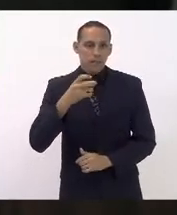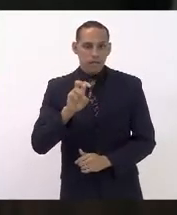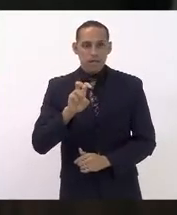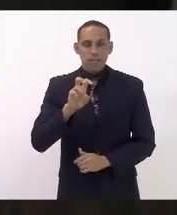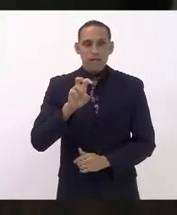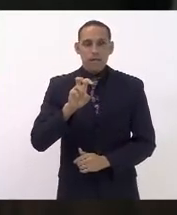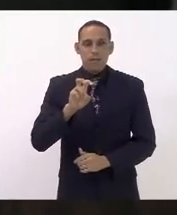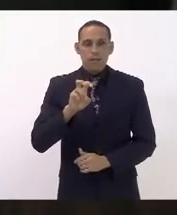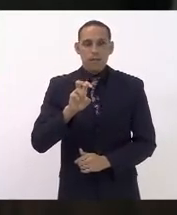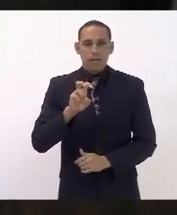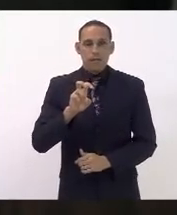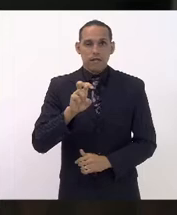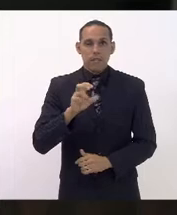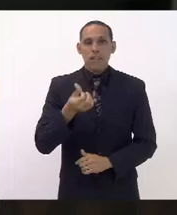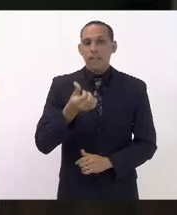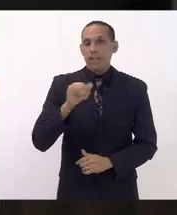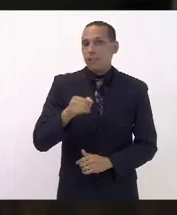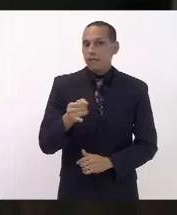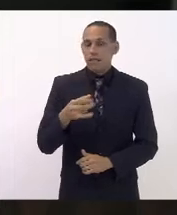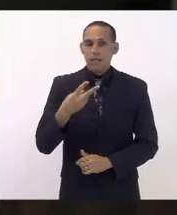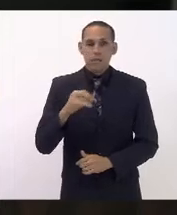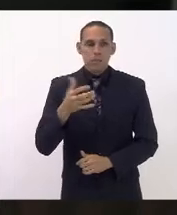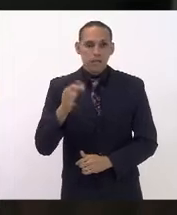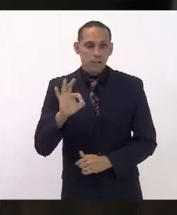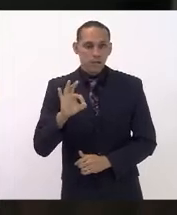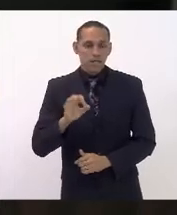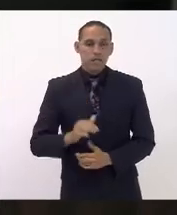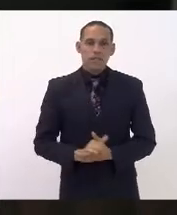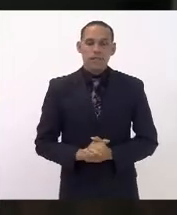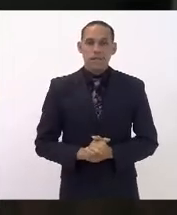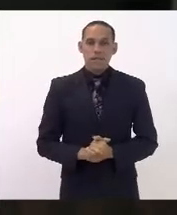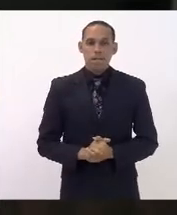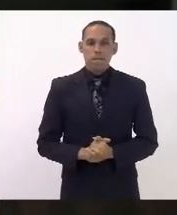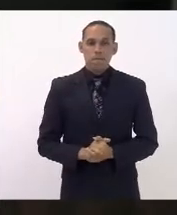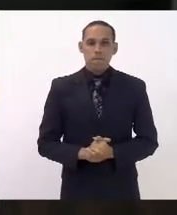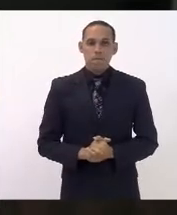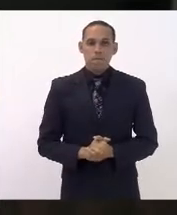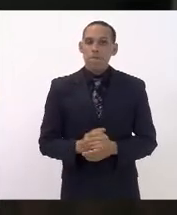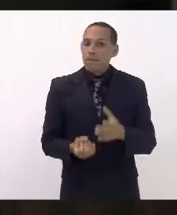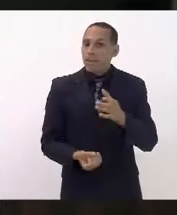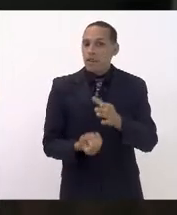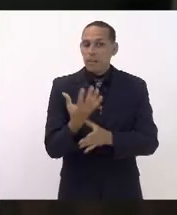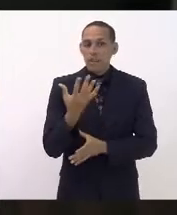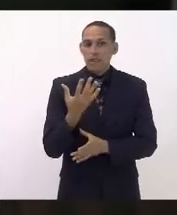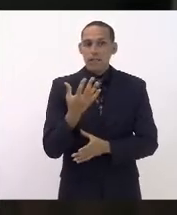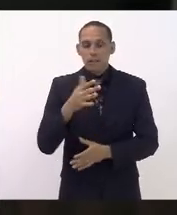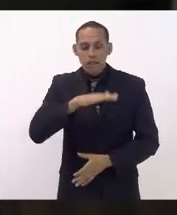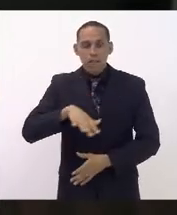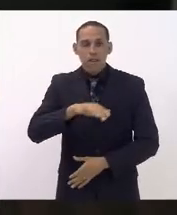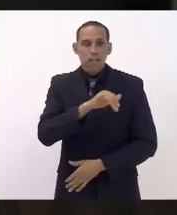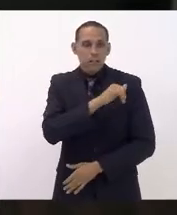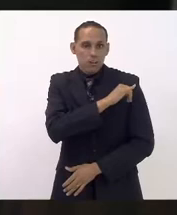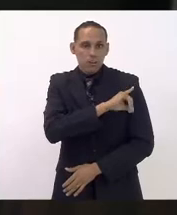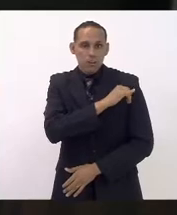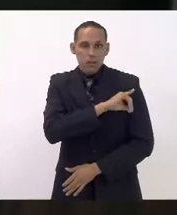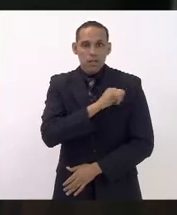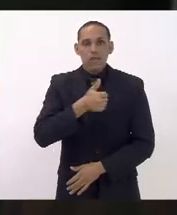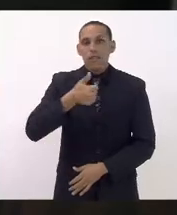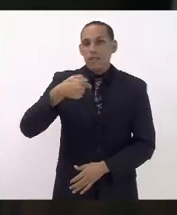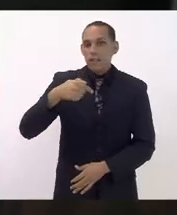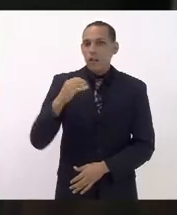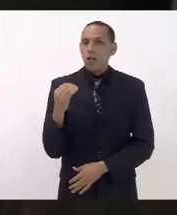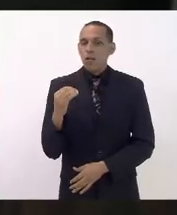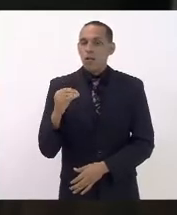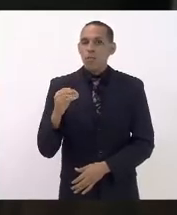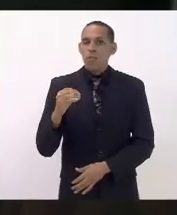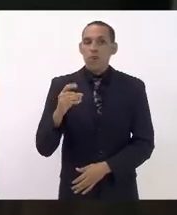5.645, de 6 de janeiro de 2010, instituindo no âmbito do Estado do Rio de Janeiro, dia 17 de outubro,